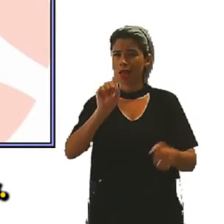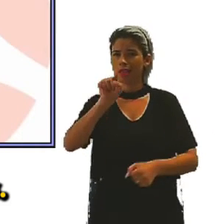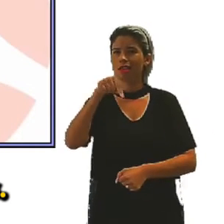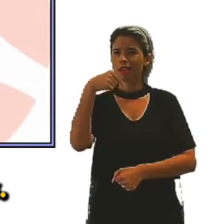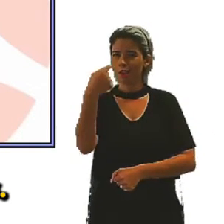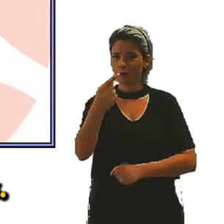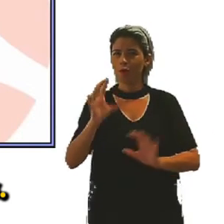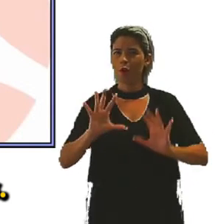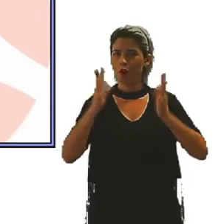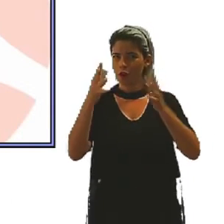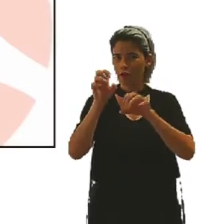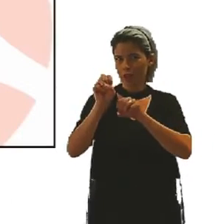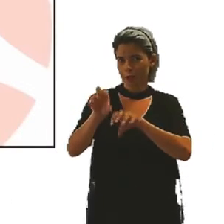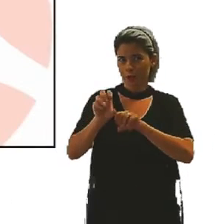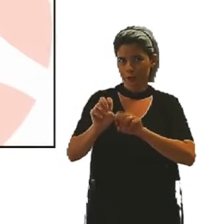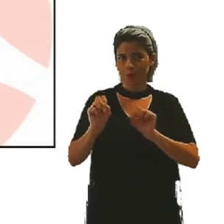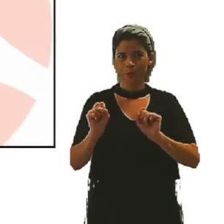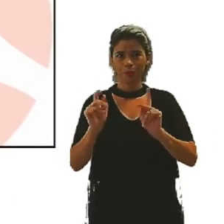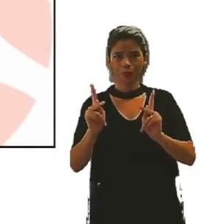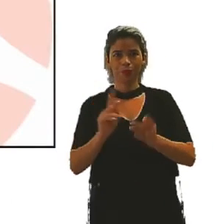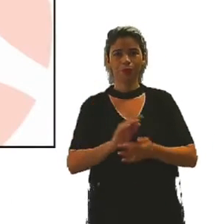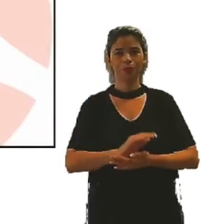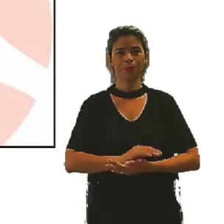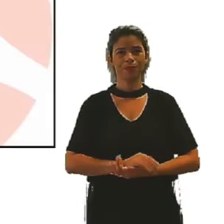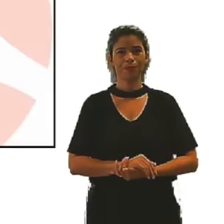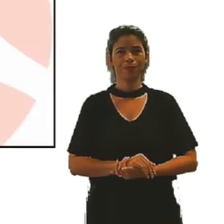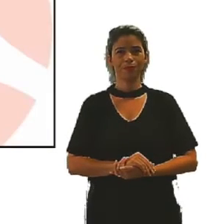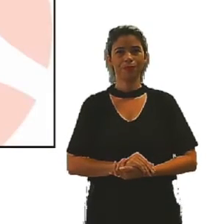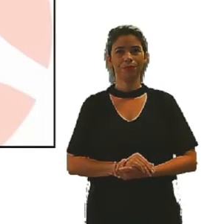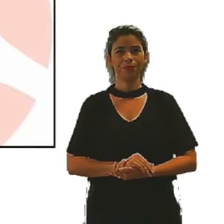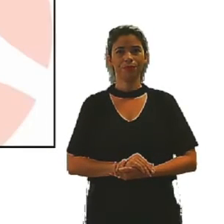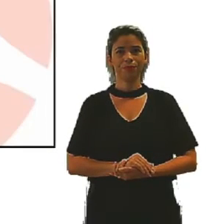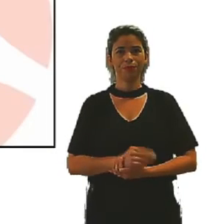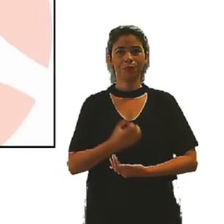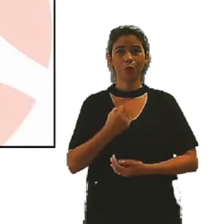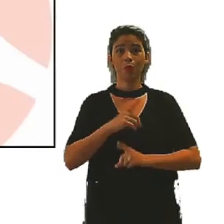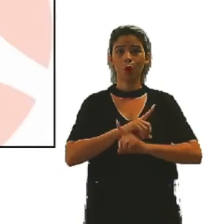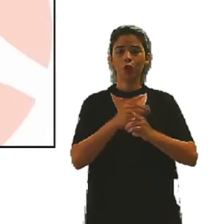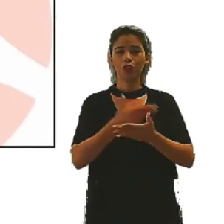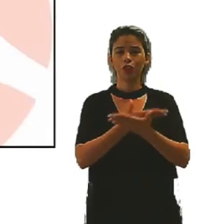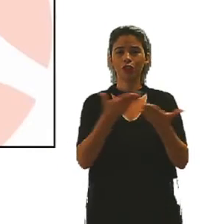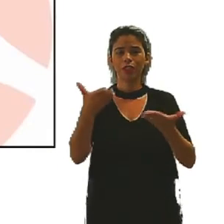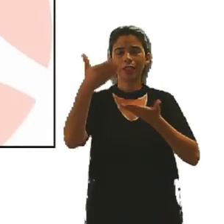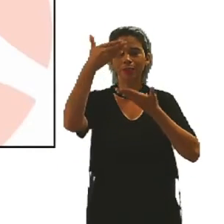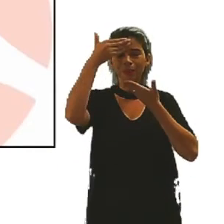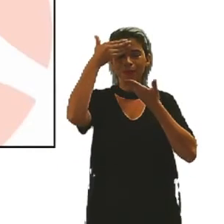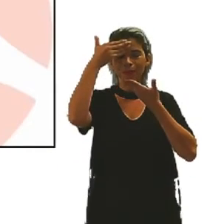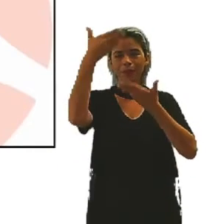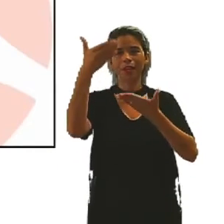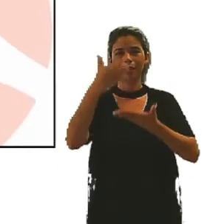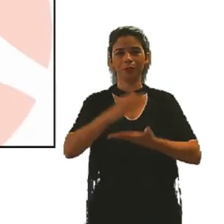próximas ações educacionais. Bom dia a todos, muito obrigado, gente.